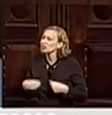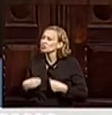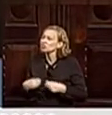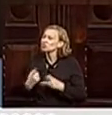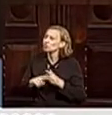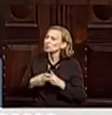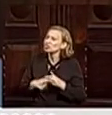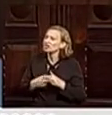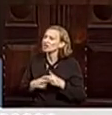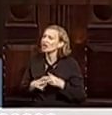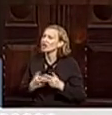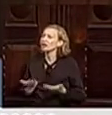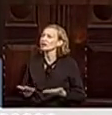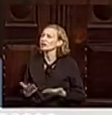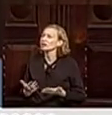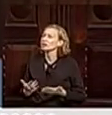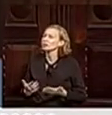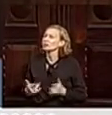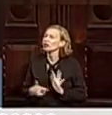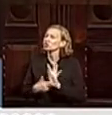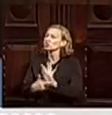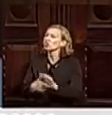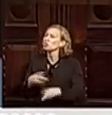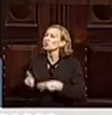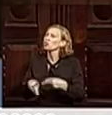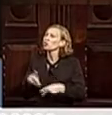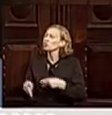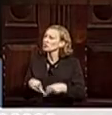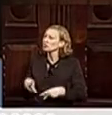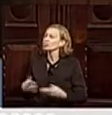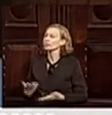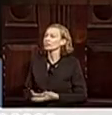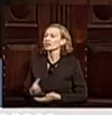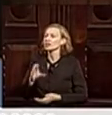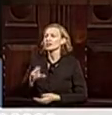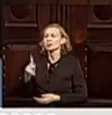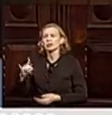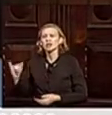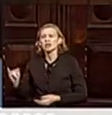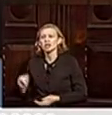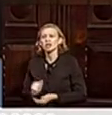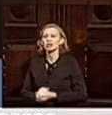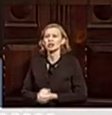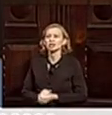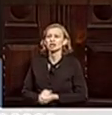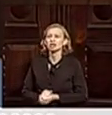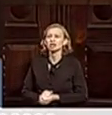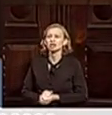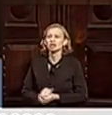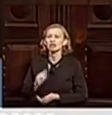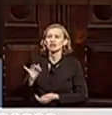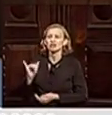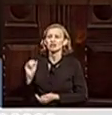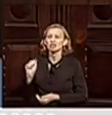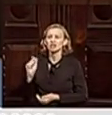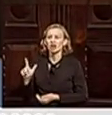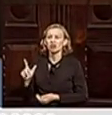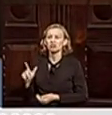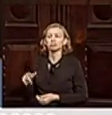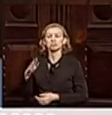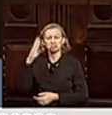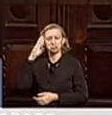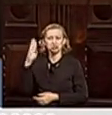Janeiro baseados no interesse público. A CPI das isenções fiscais,